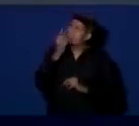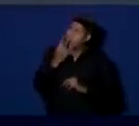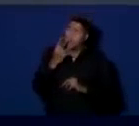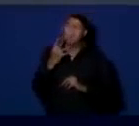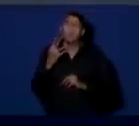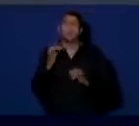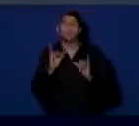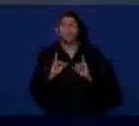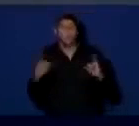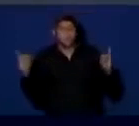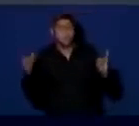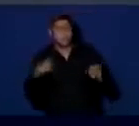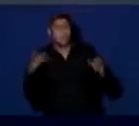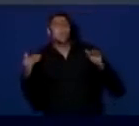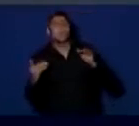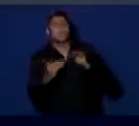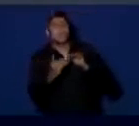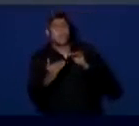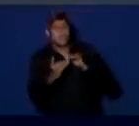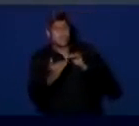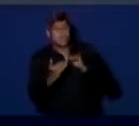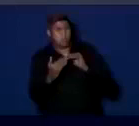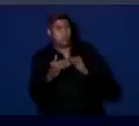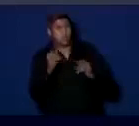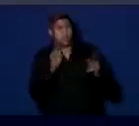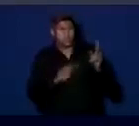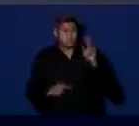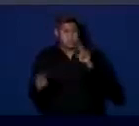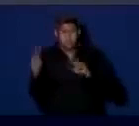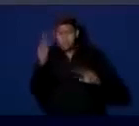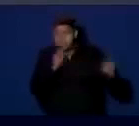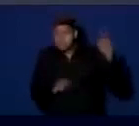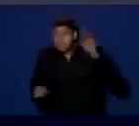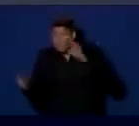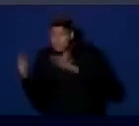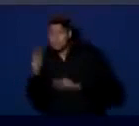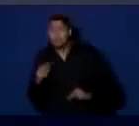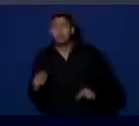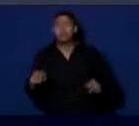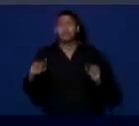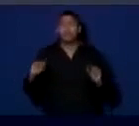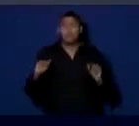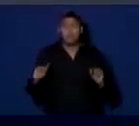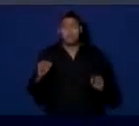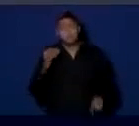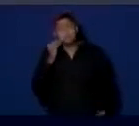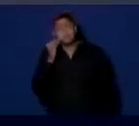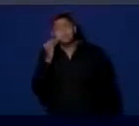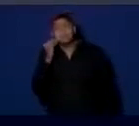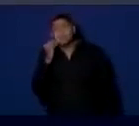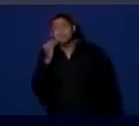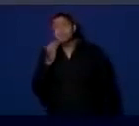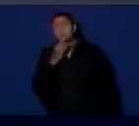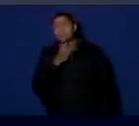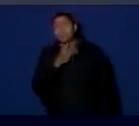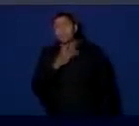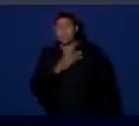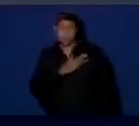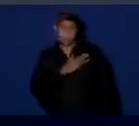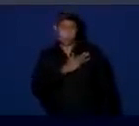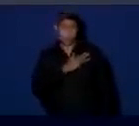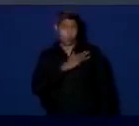a boa notícia é, eu concordo com a visão de consenso de que a chance de um governo Lula